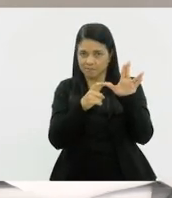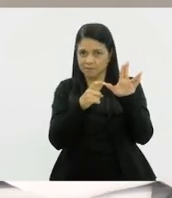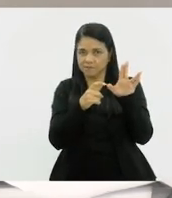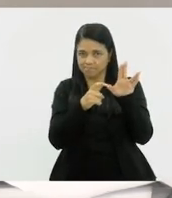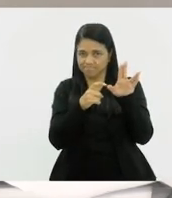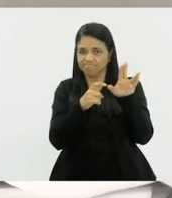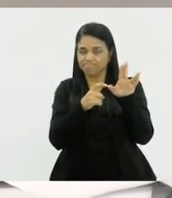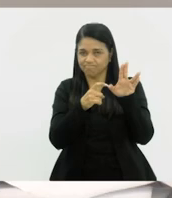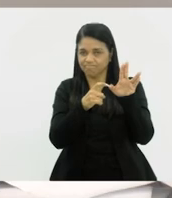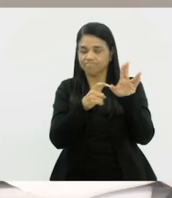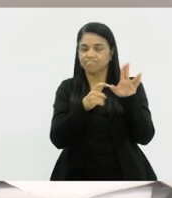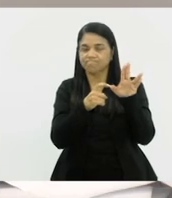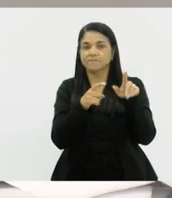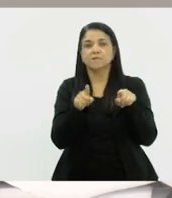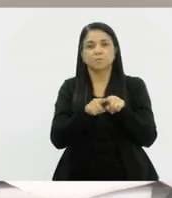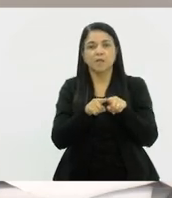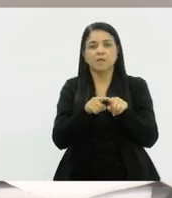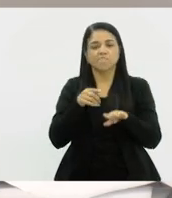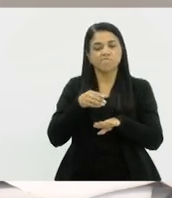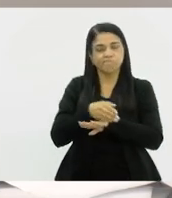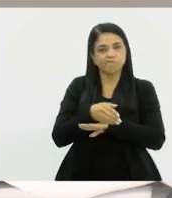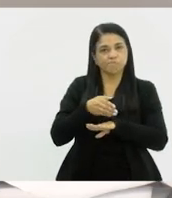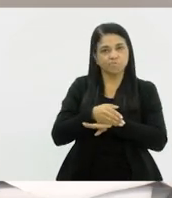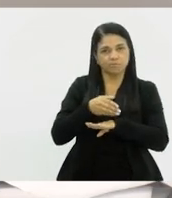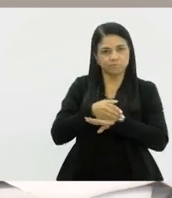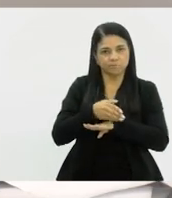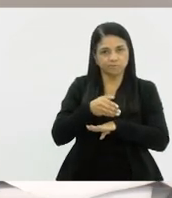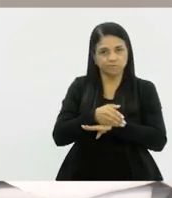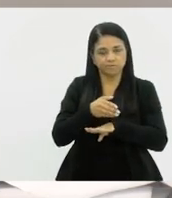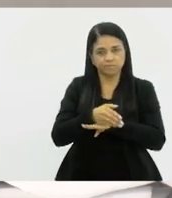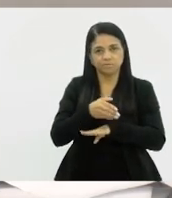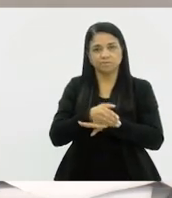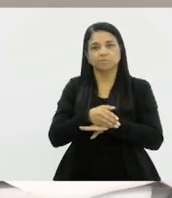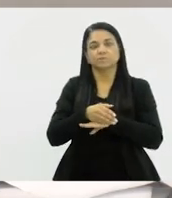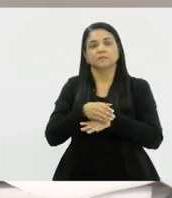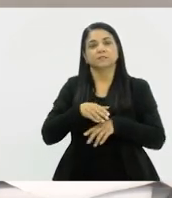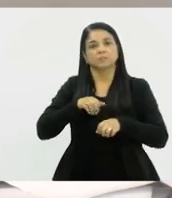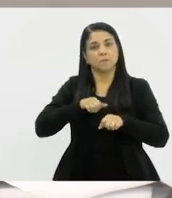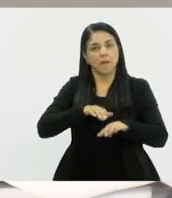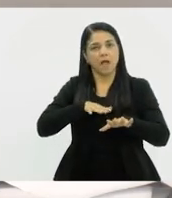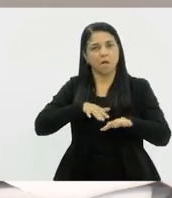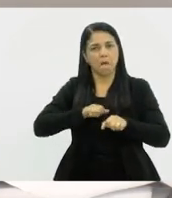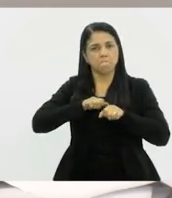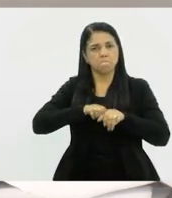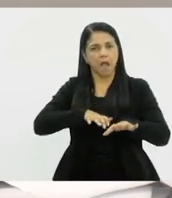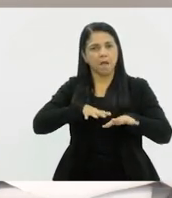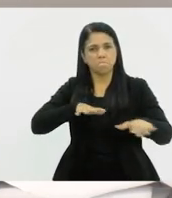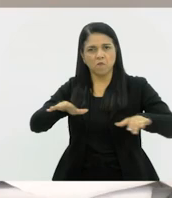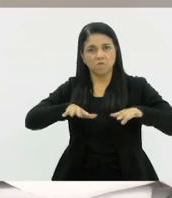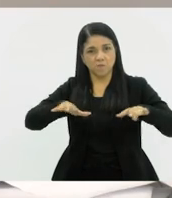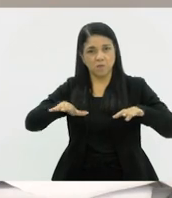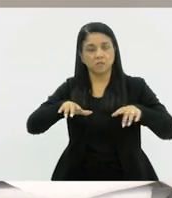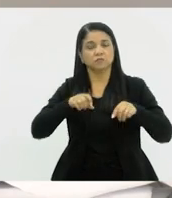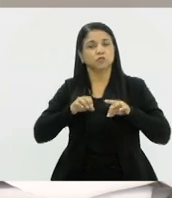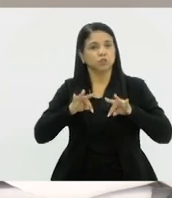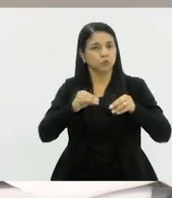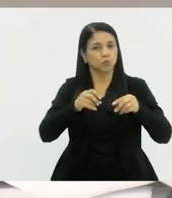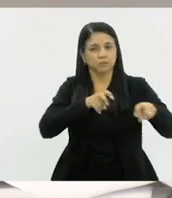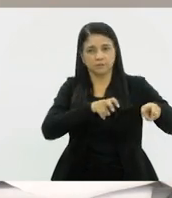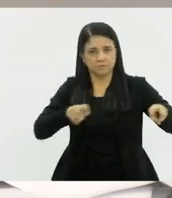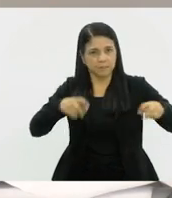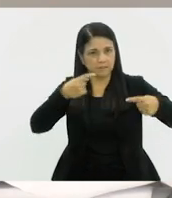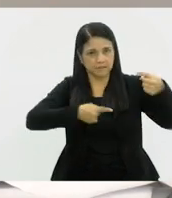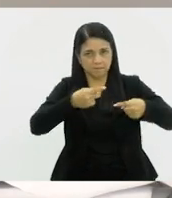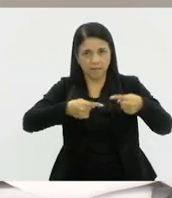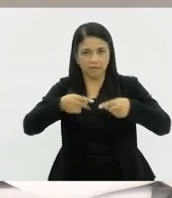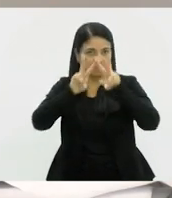também uma frequentadora das marchas e de todas as mesas que debatem